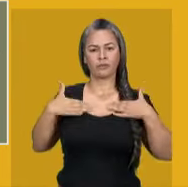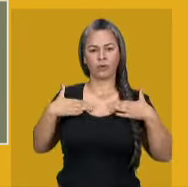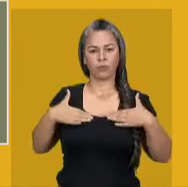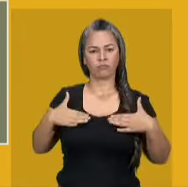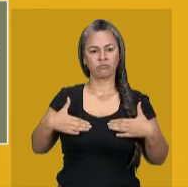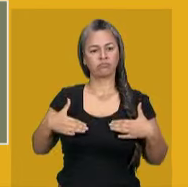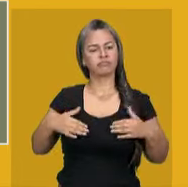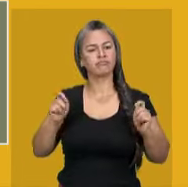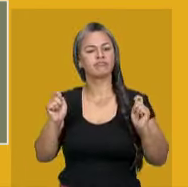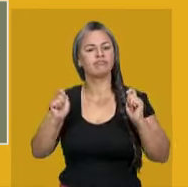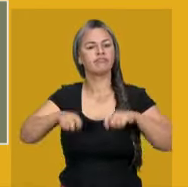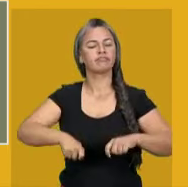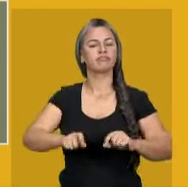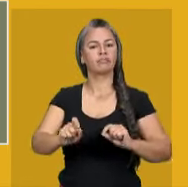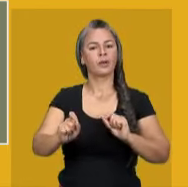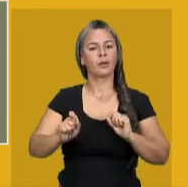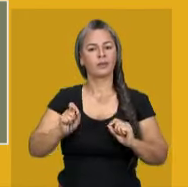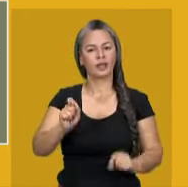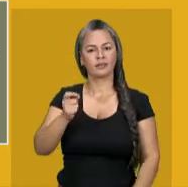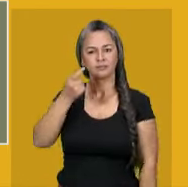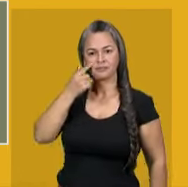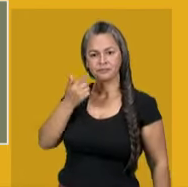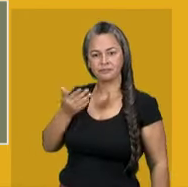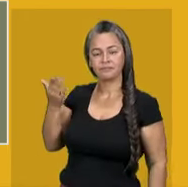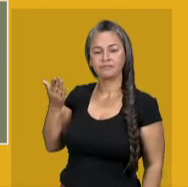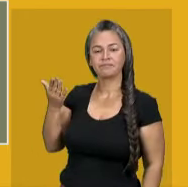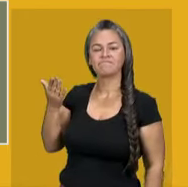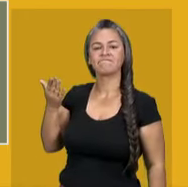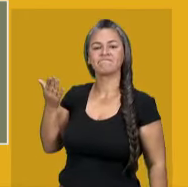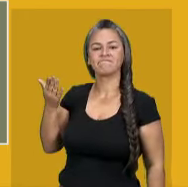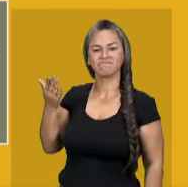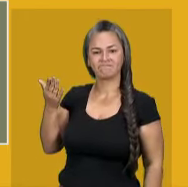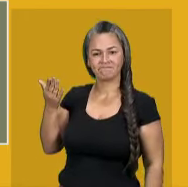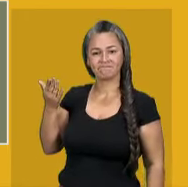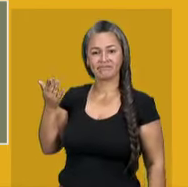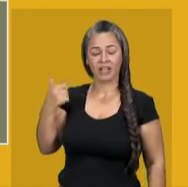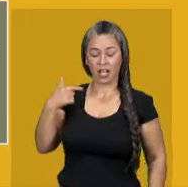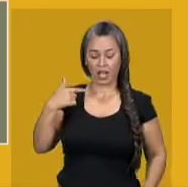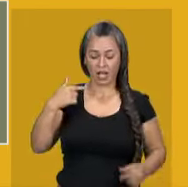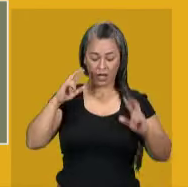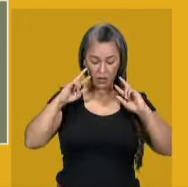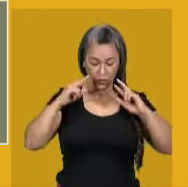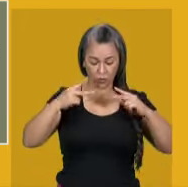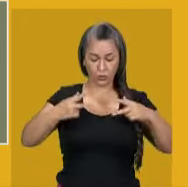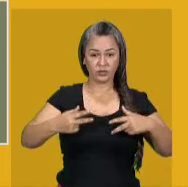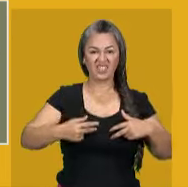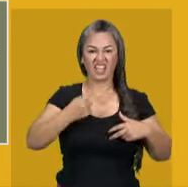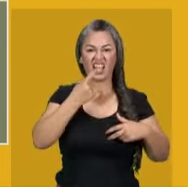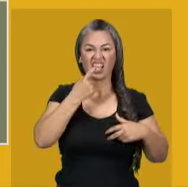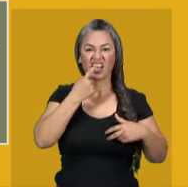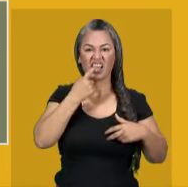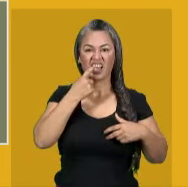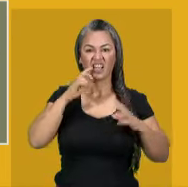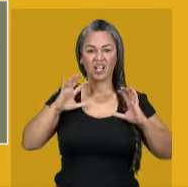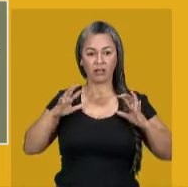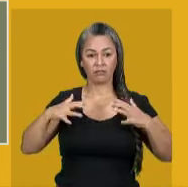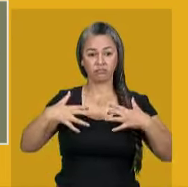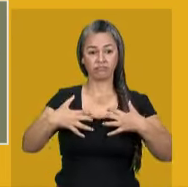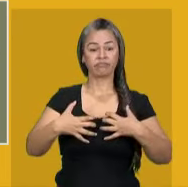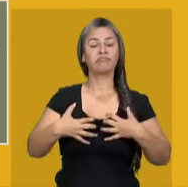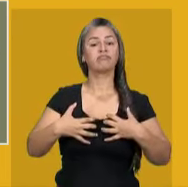realizar se deve basicamente à maneira como está estruturado o nosso esqueleto e